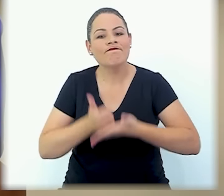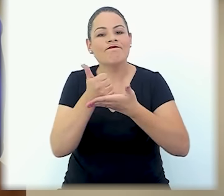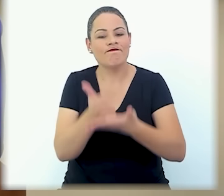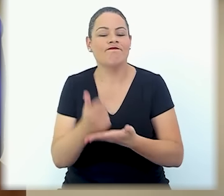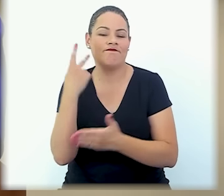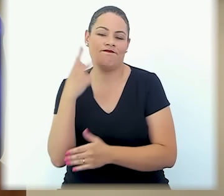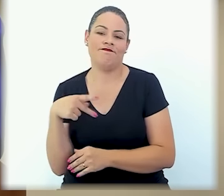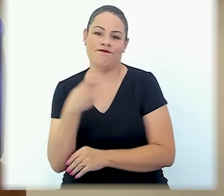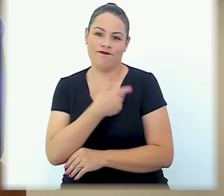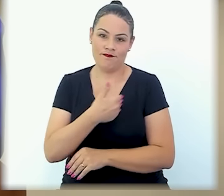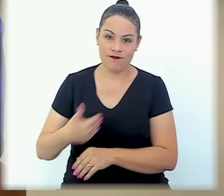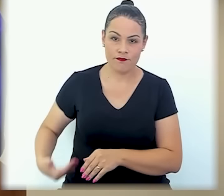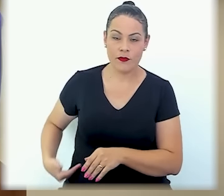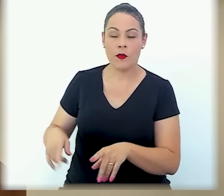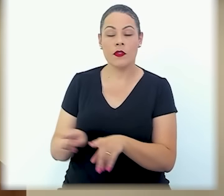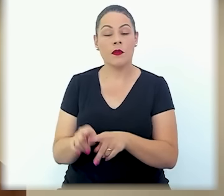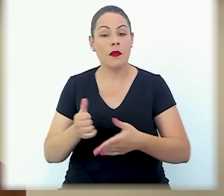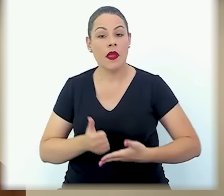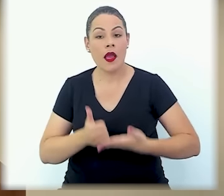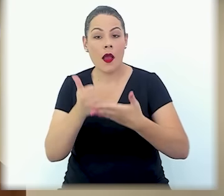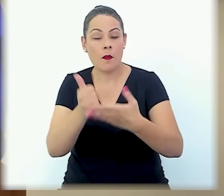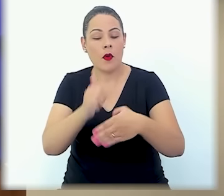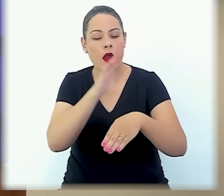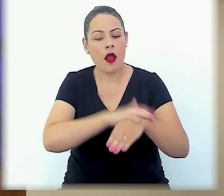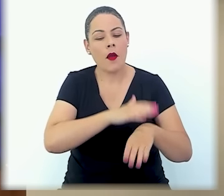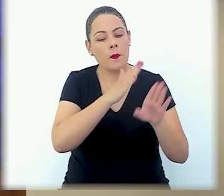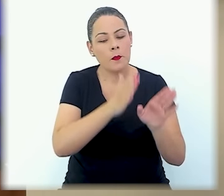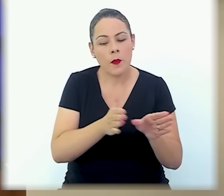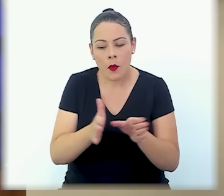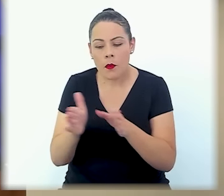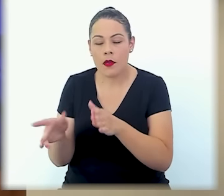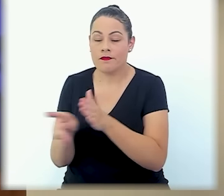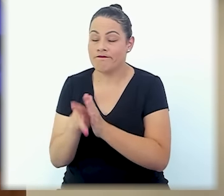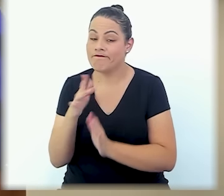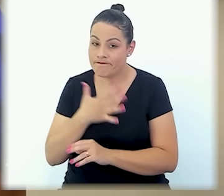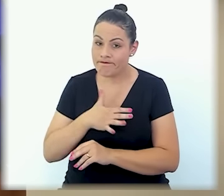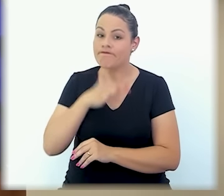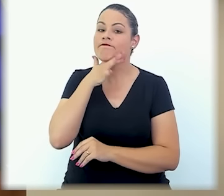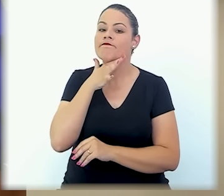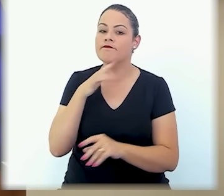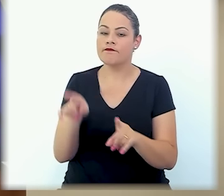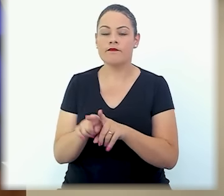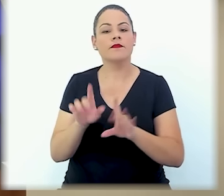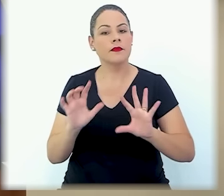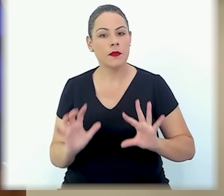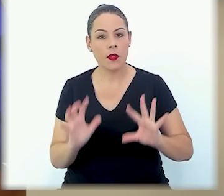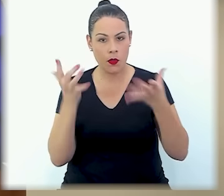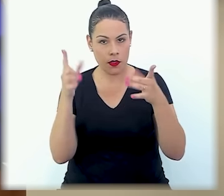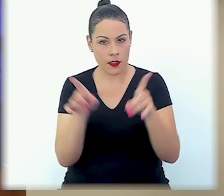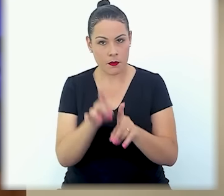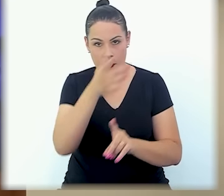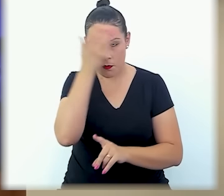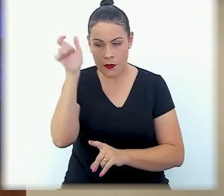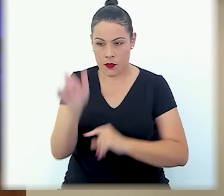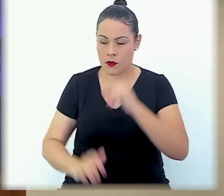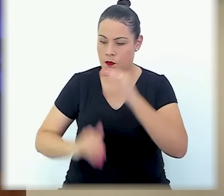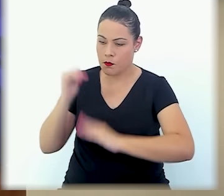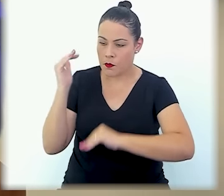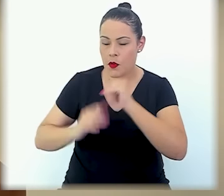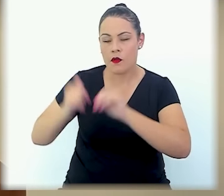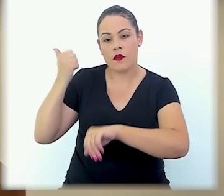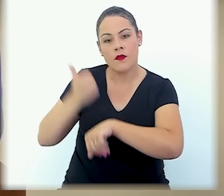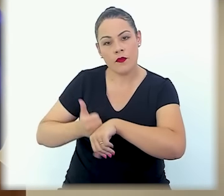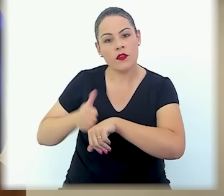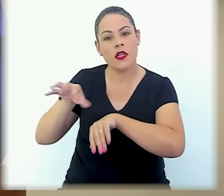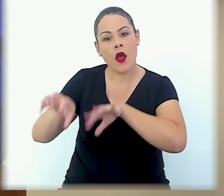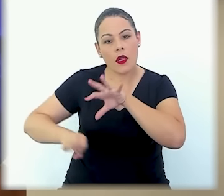nas políticas públicas, apoiar também momentos de crises, né, que existem dos catadores, para